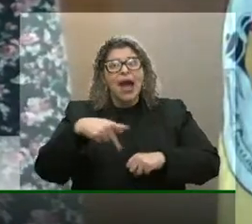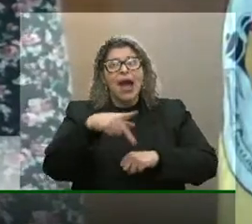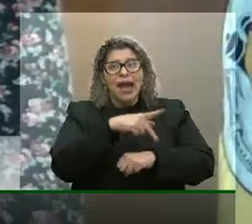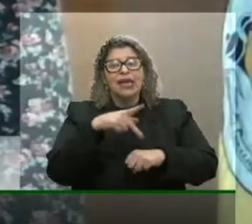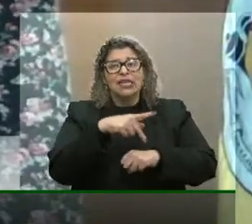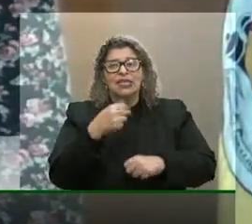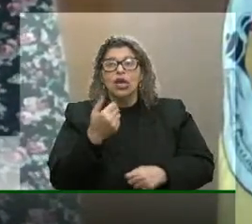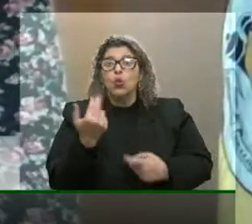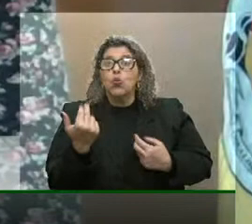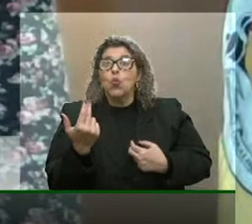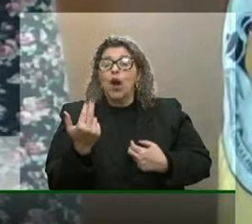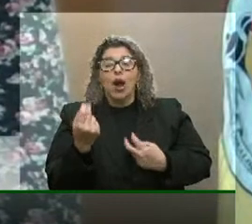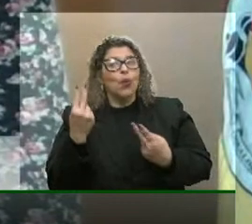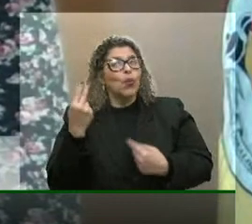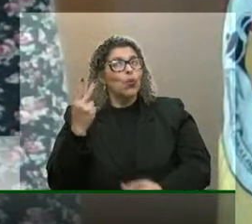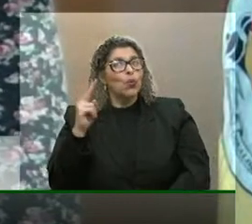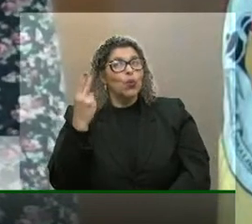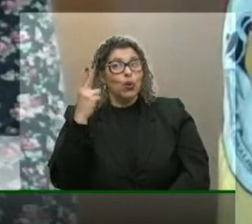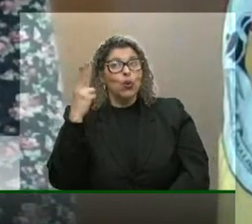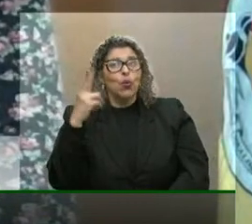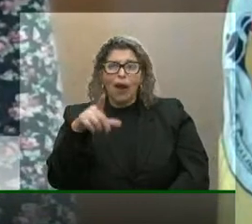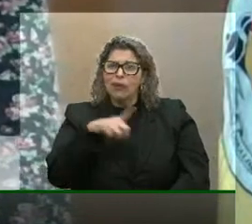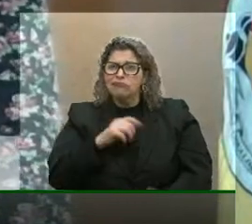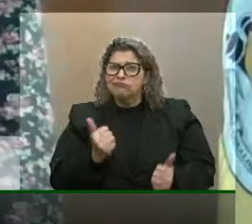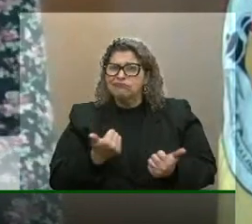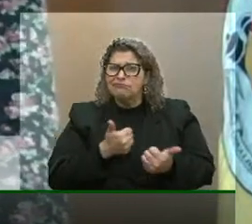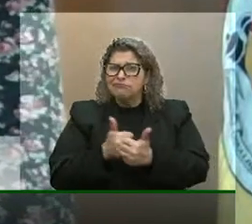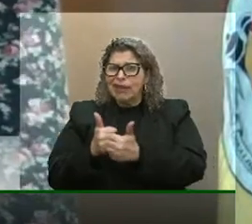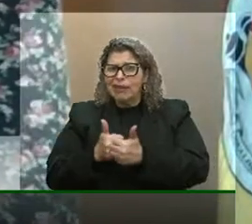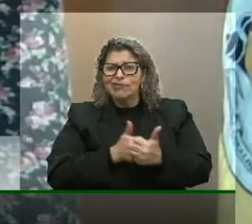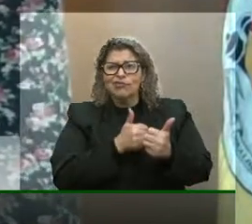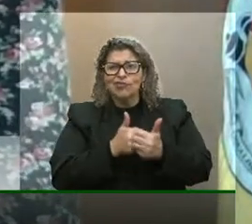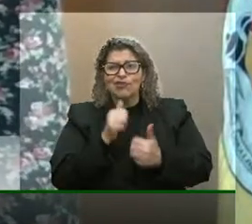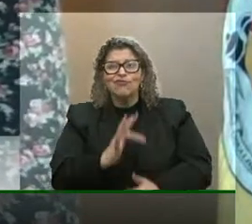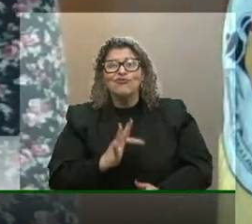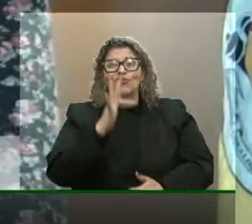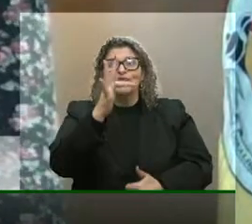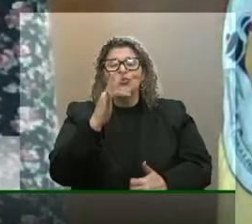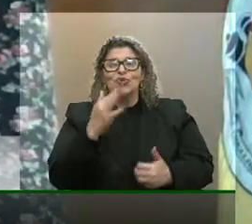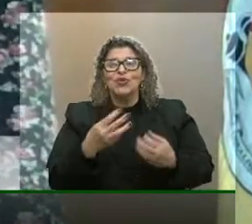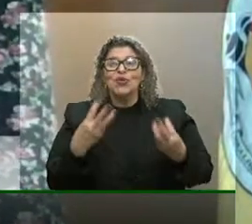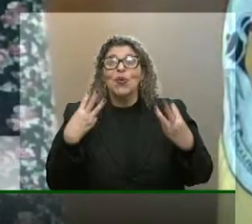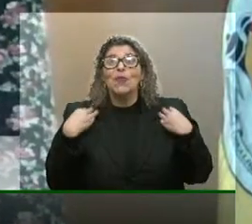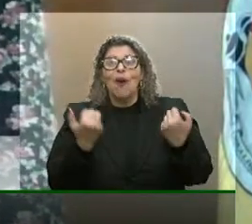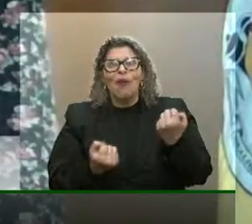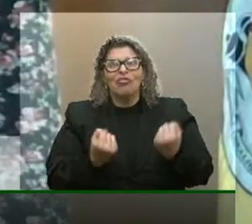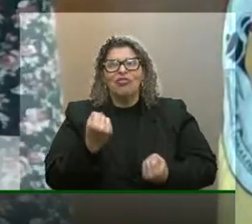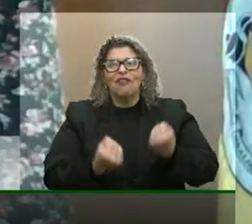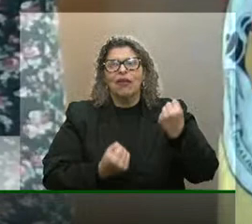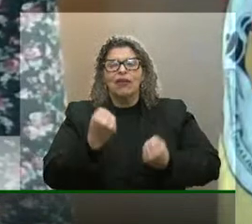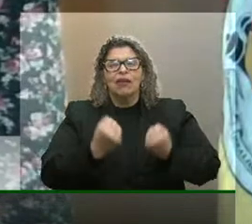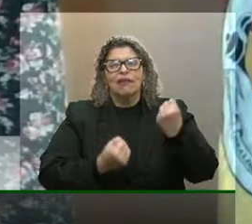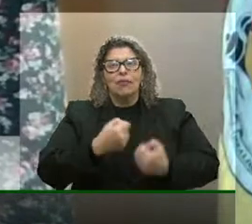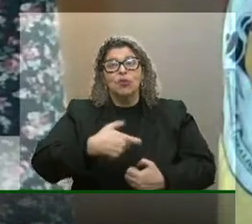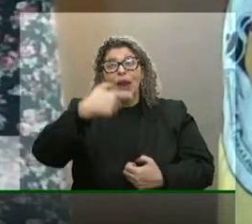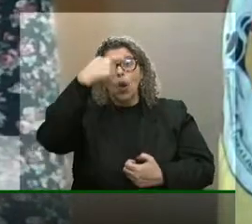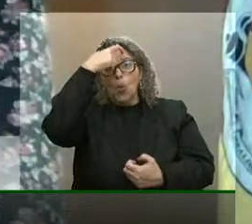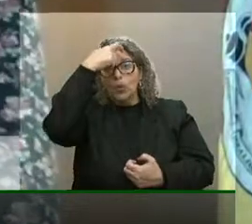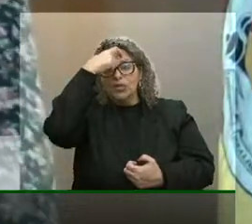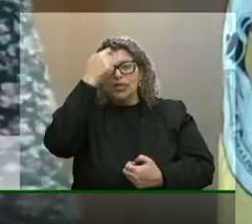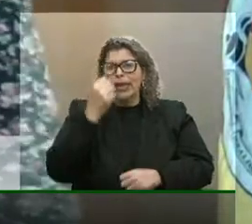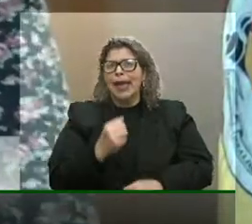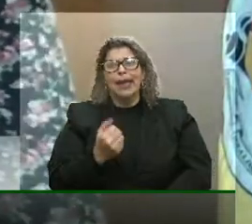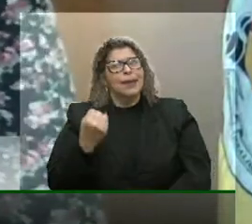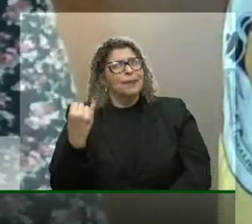no Uruguai, aqui perto de nós, que torna o futuro motorista muito mais consciente sobre a importância e